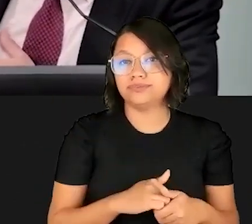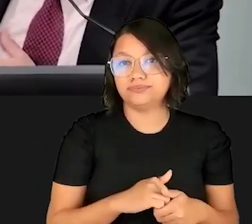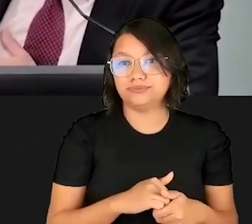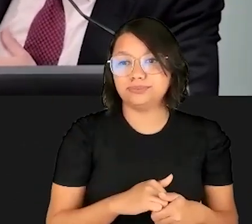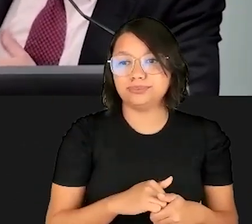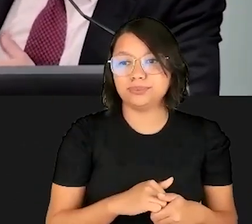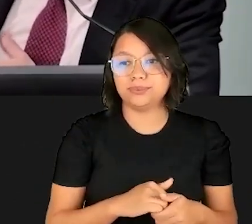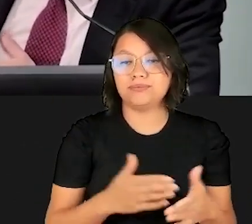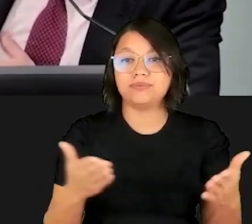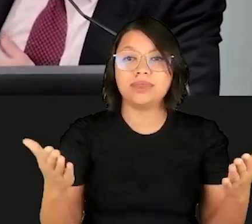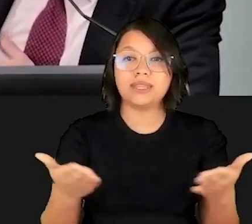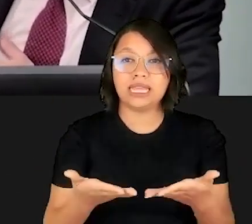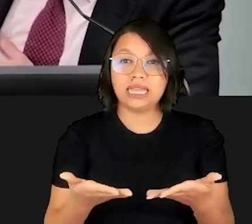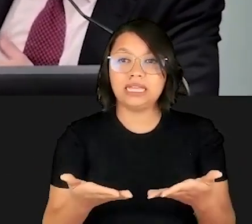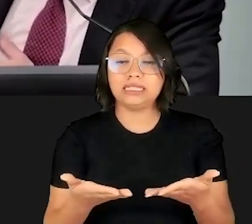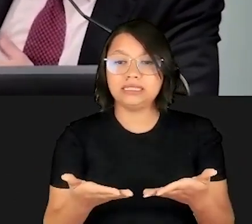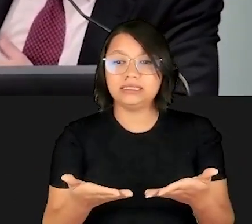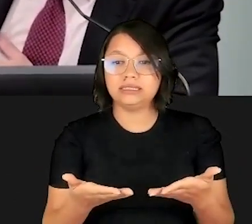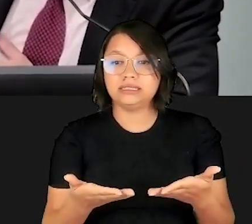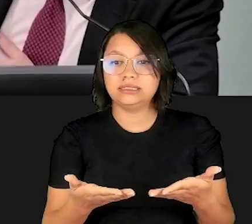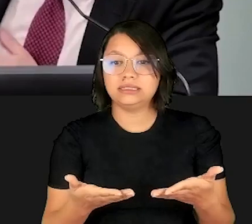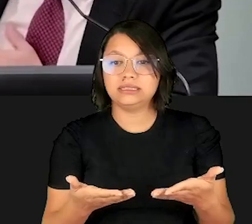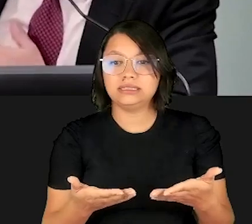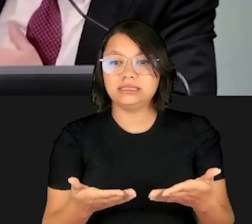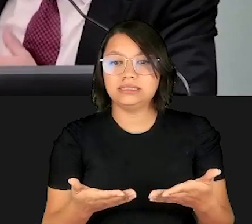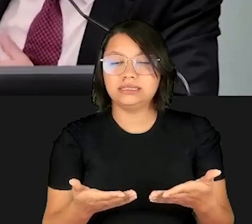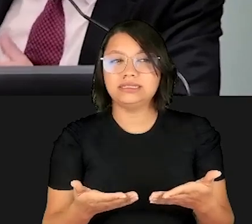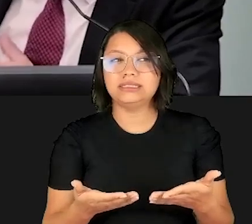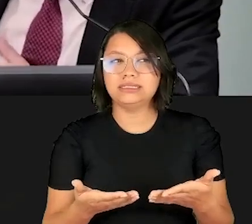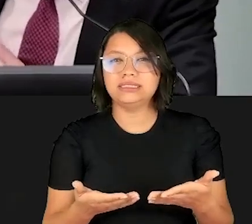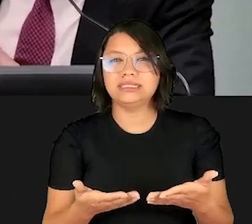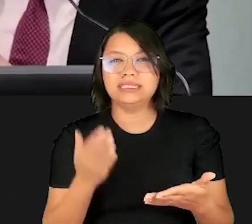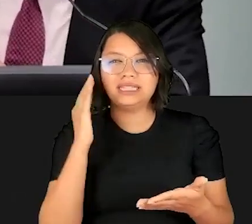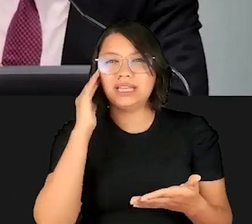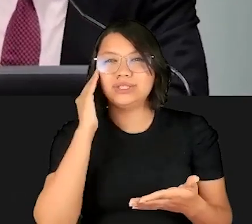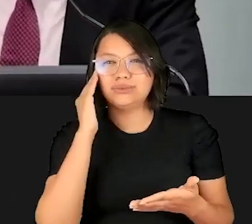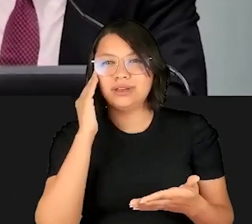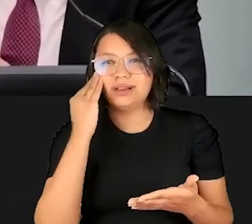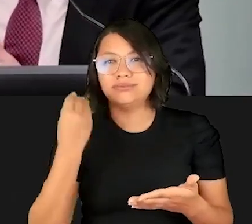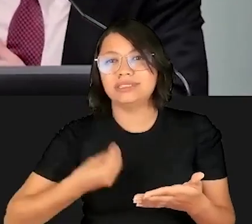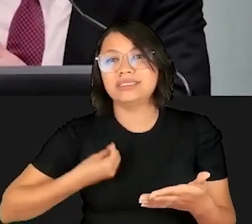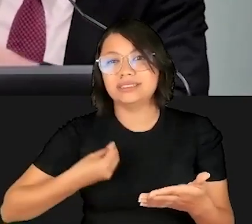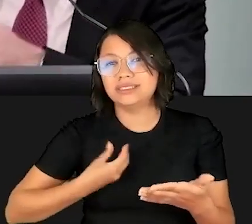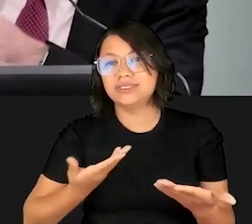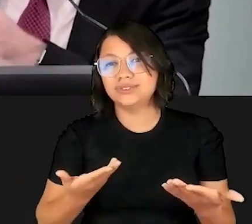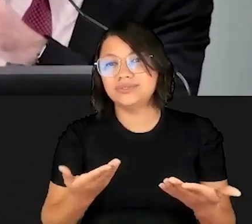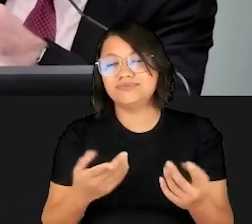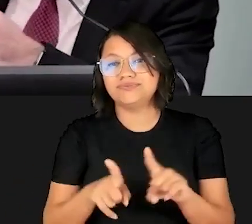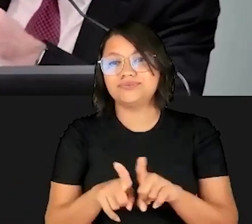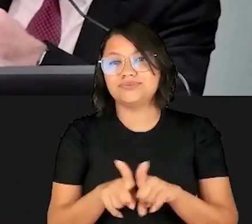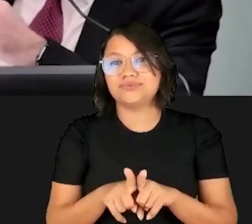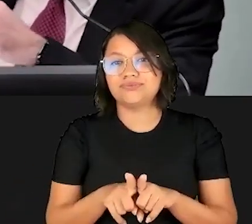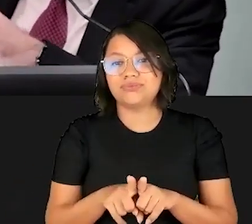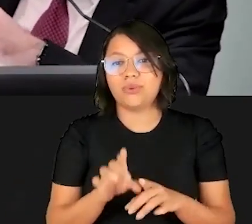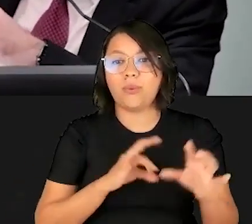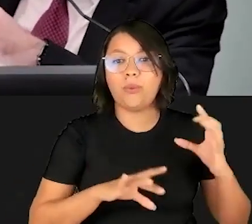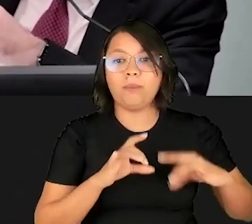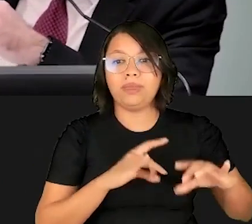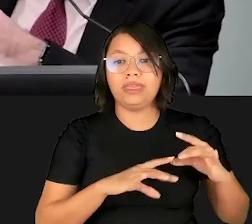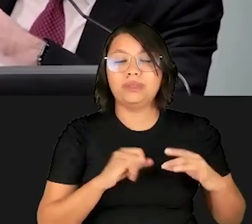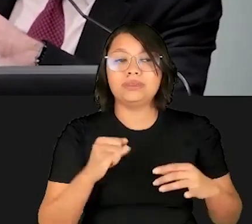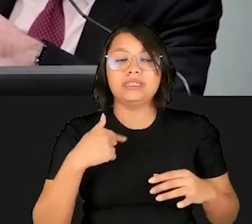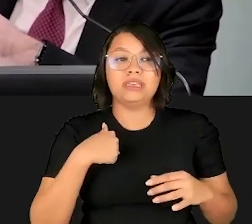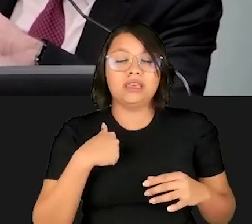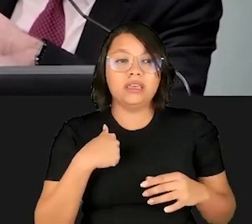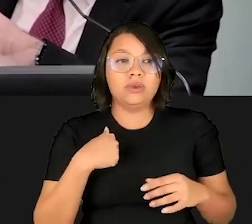Essas síndromes, essas teorias conspiratórias, elas existem, né? E existe também um receio, se eu não me tratar, eu